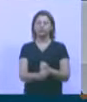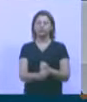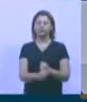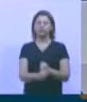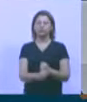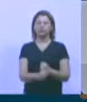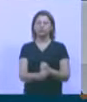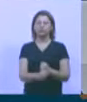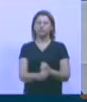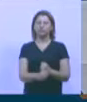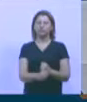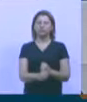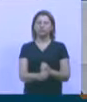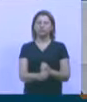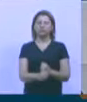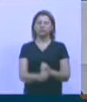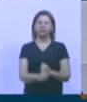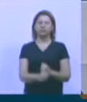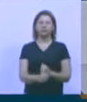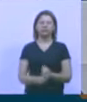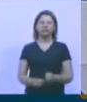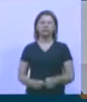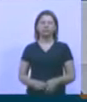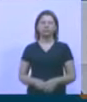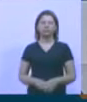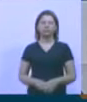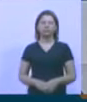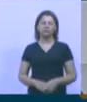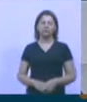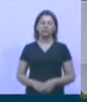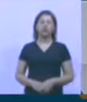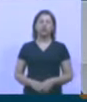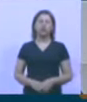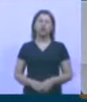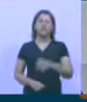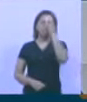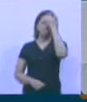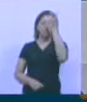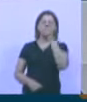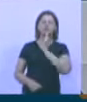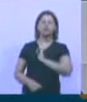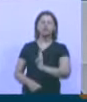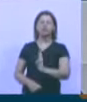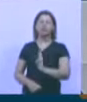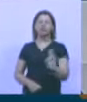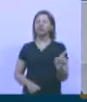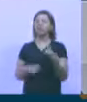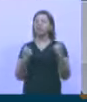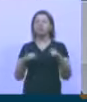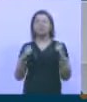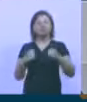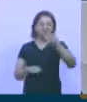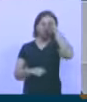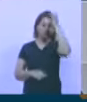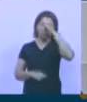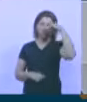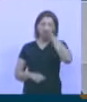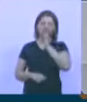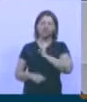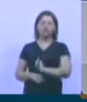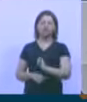That's easy to say. You don't need the Holy Spirit for that answer. Isso é muito fácil de responder, né? A gente não precisa do Espírito Santo para dar